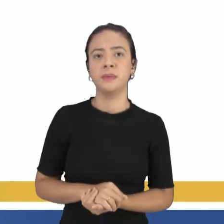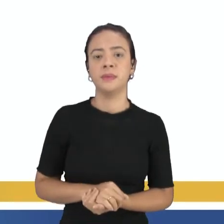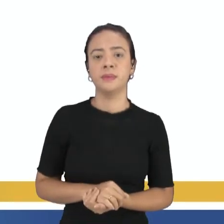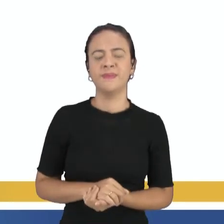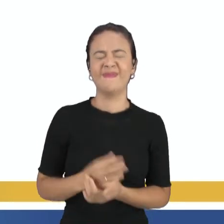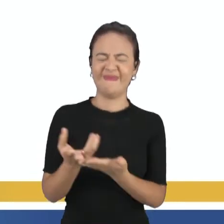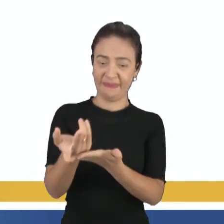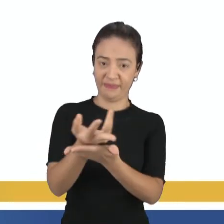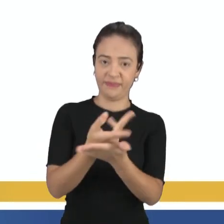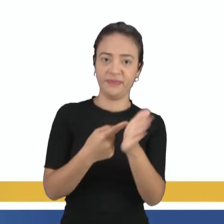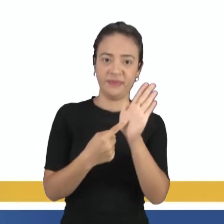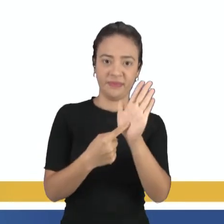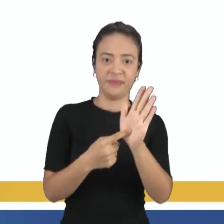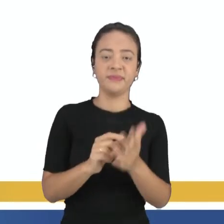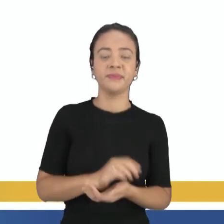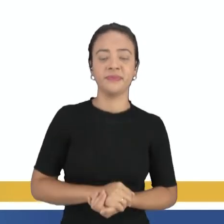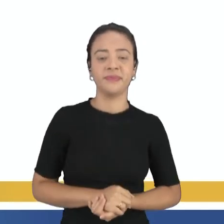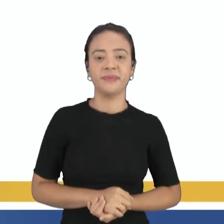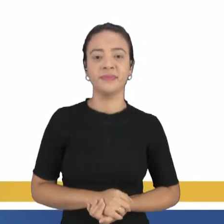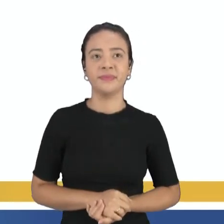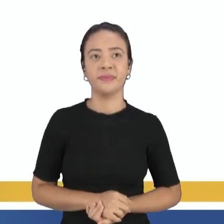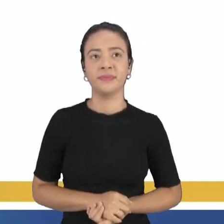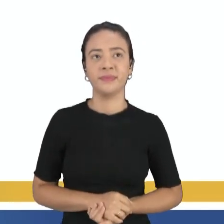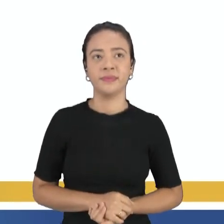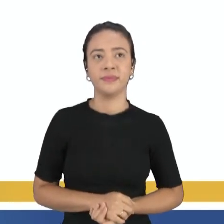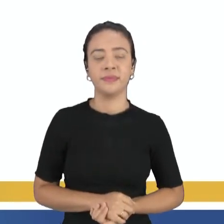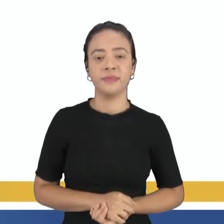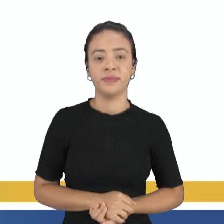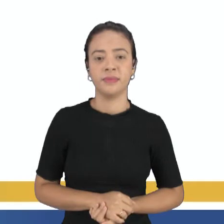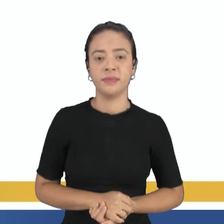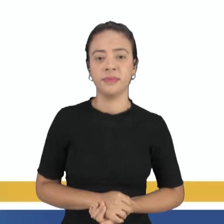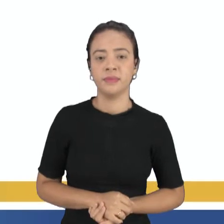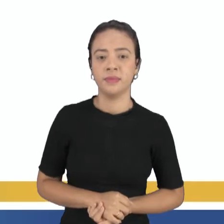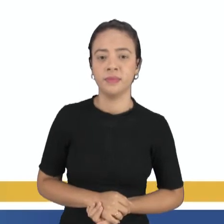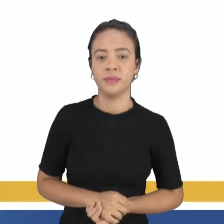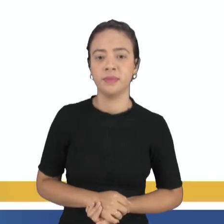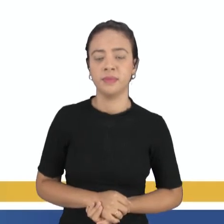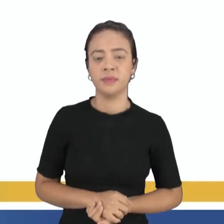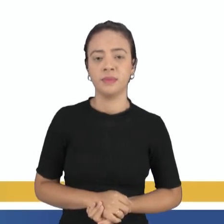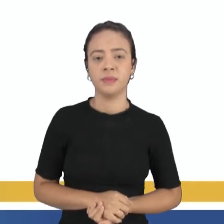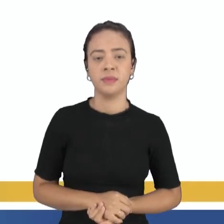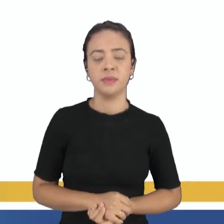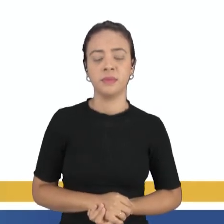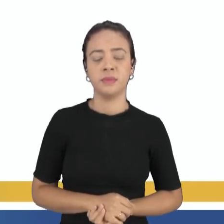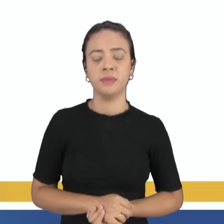gráfico aí desse artista holandês. Ok? Então não só